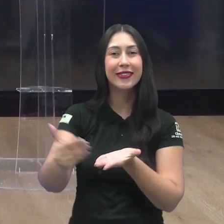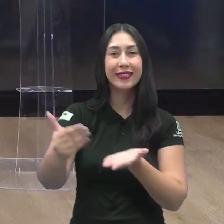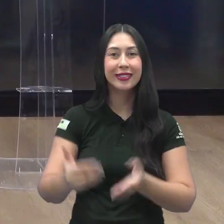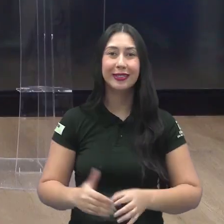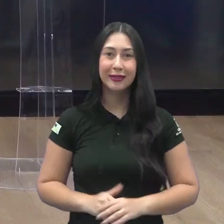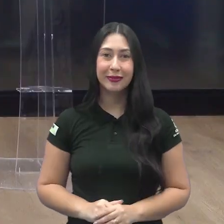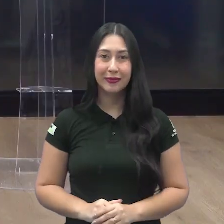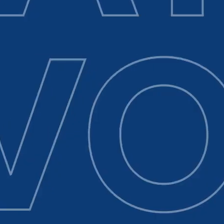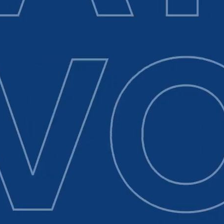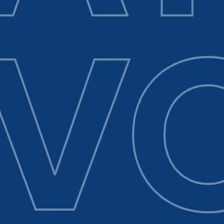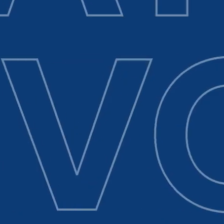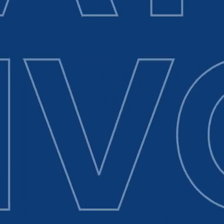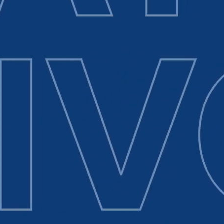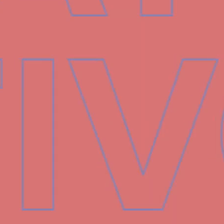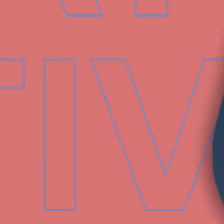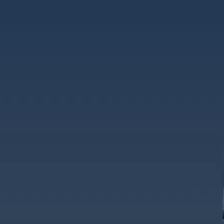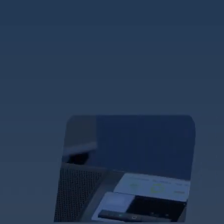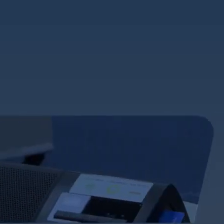está começando.